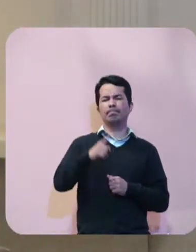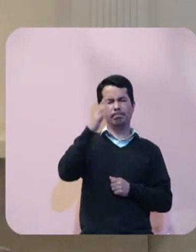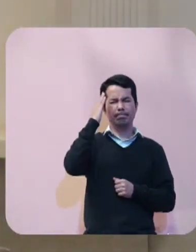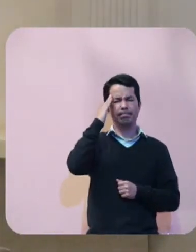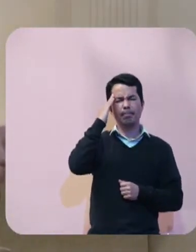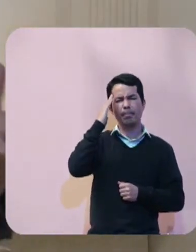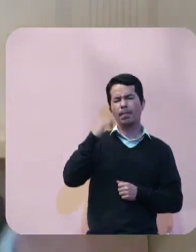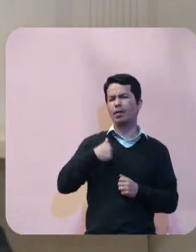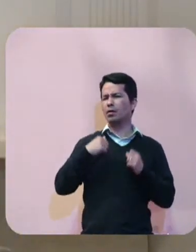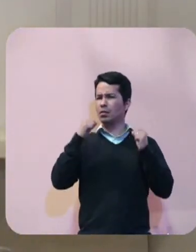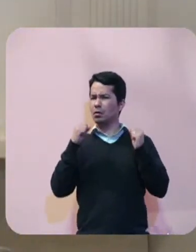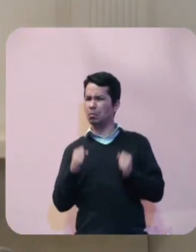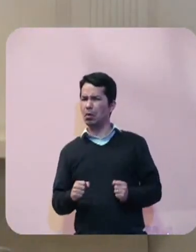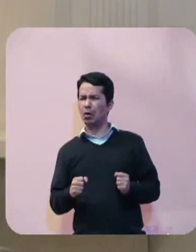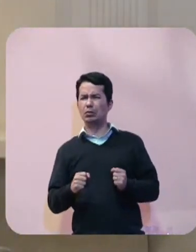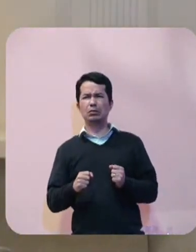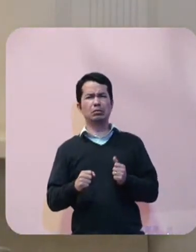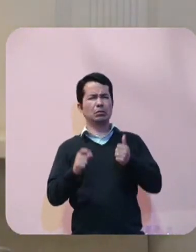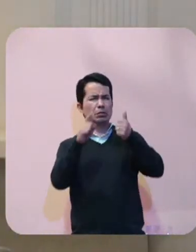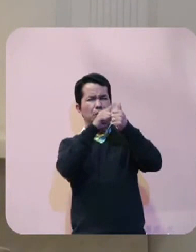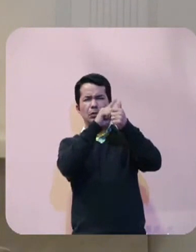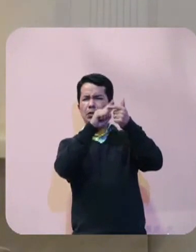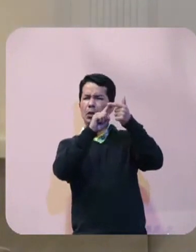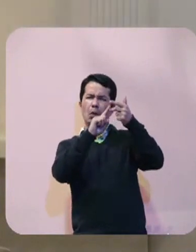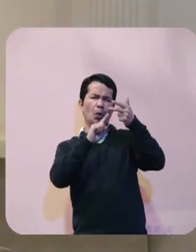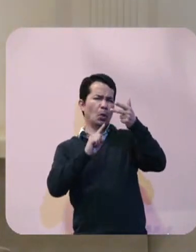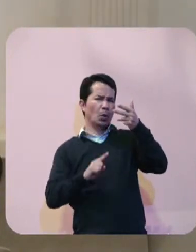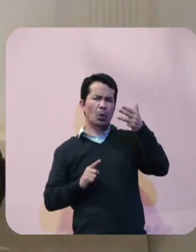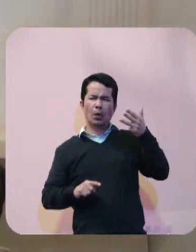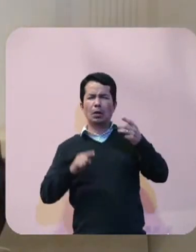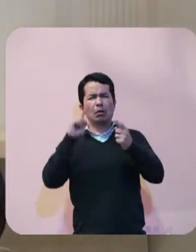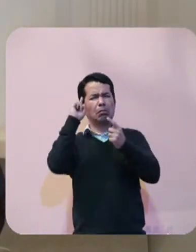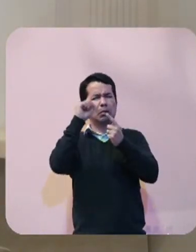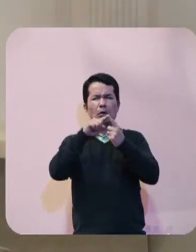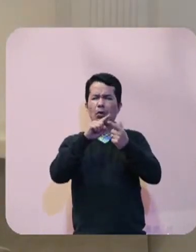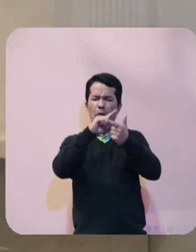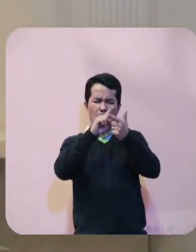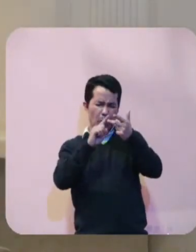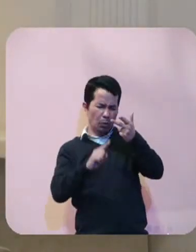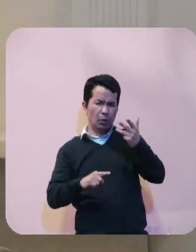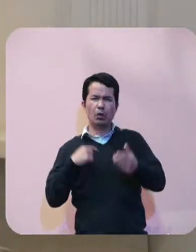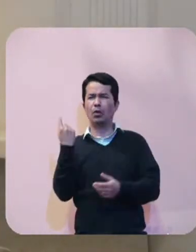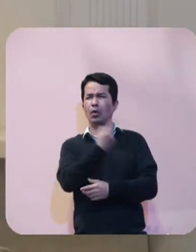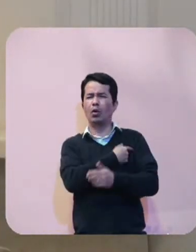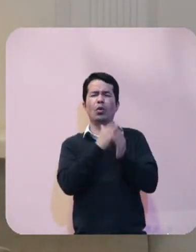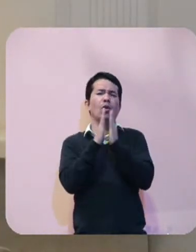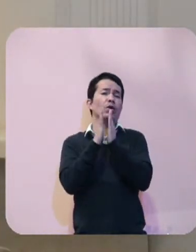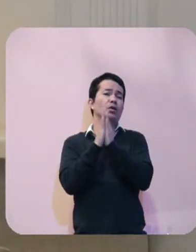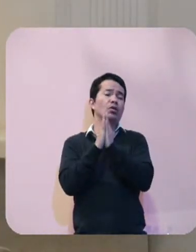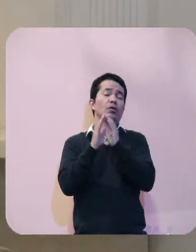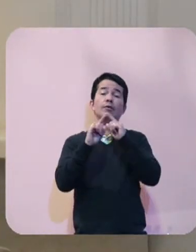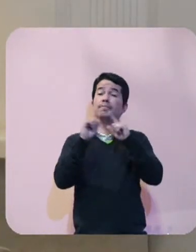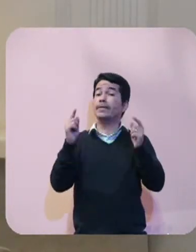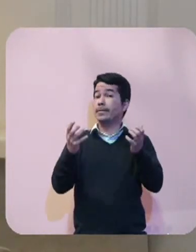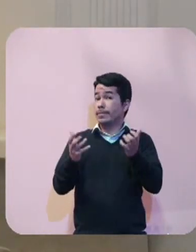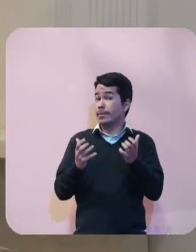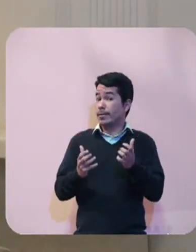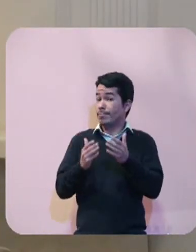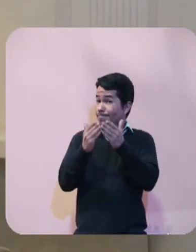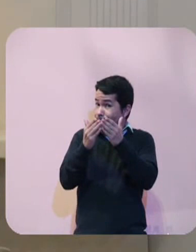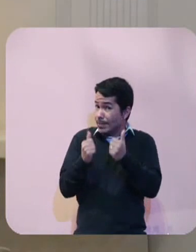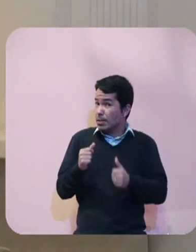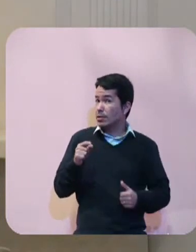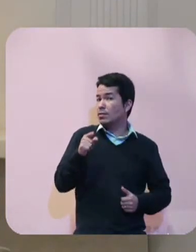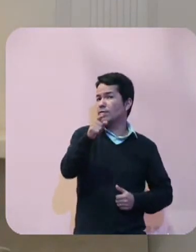a Bíblia nos ensina a orar pelos nossos filhos. Mas há um tipo de oração que eu quero desafiá-los